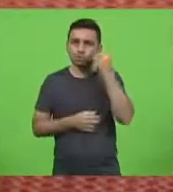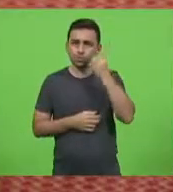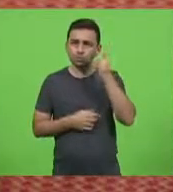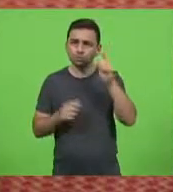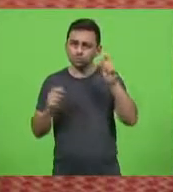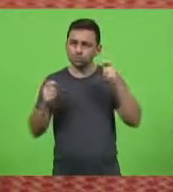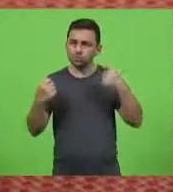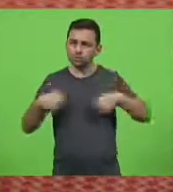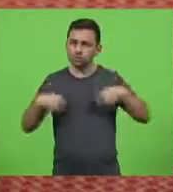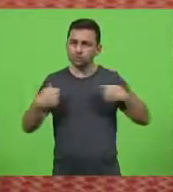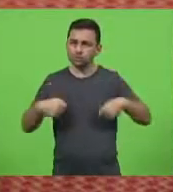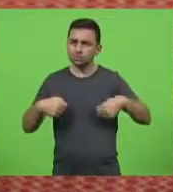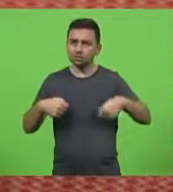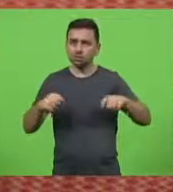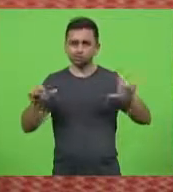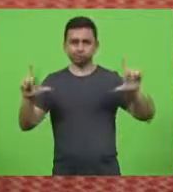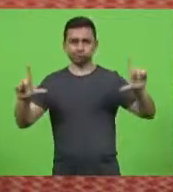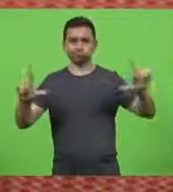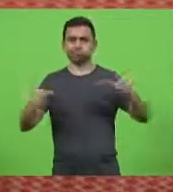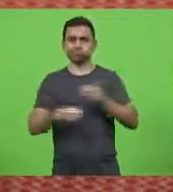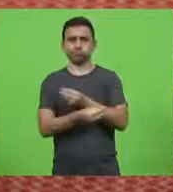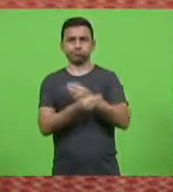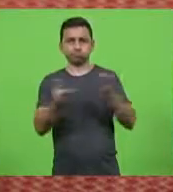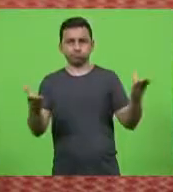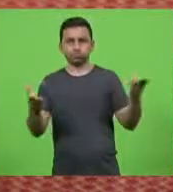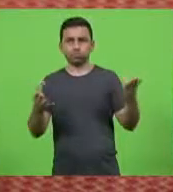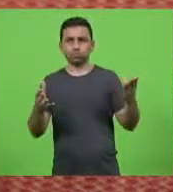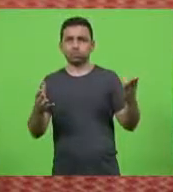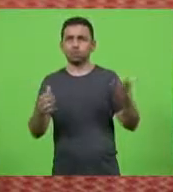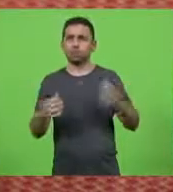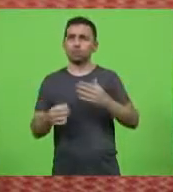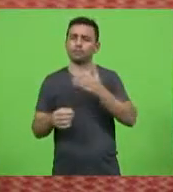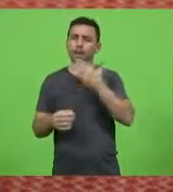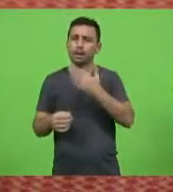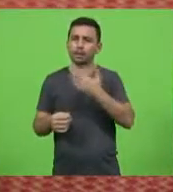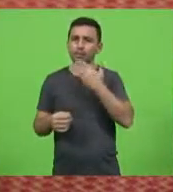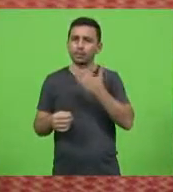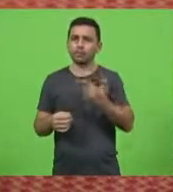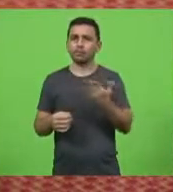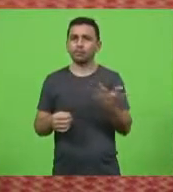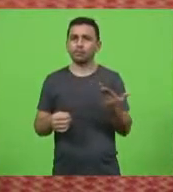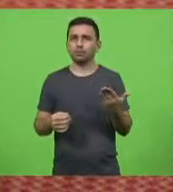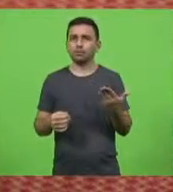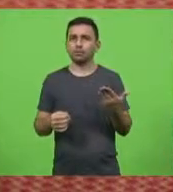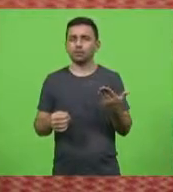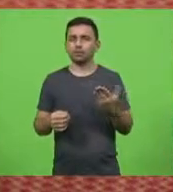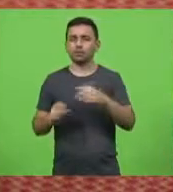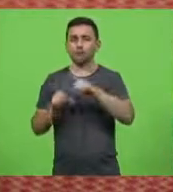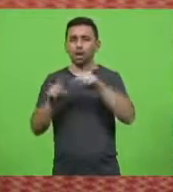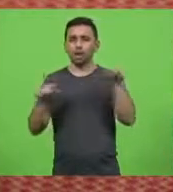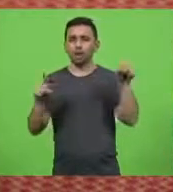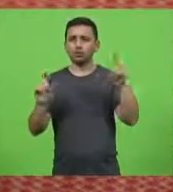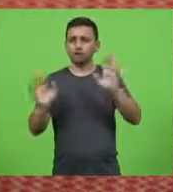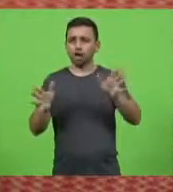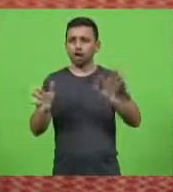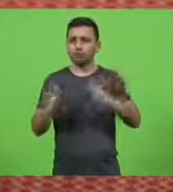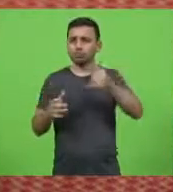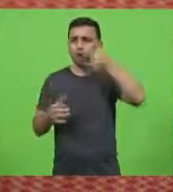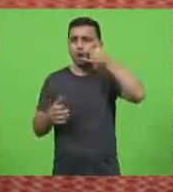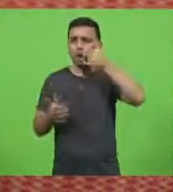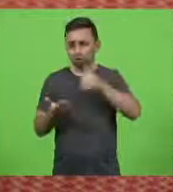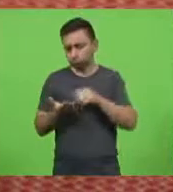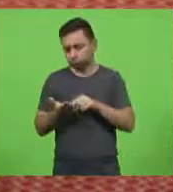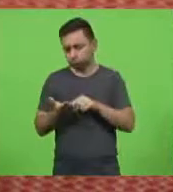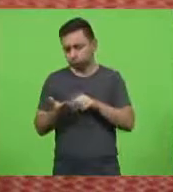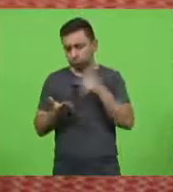quadro de distribuição, porque nós, deputados, somos toda hora cobrados. E a gente teria esses dados no celular e,